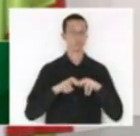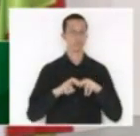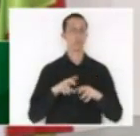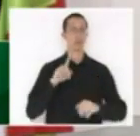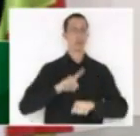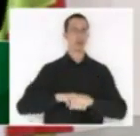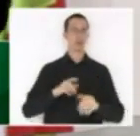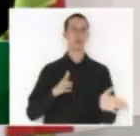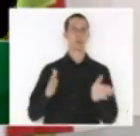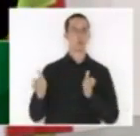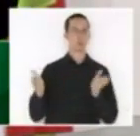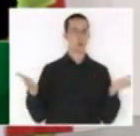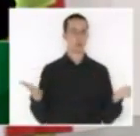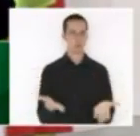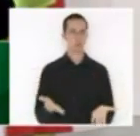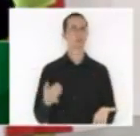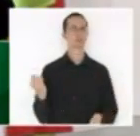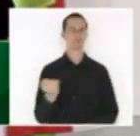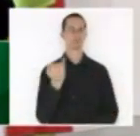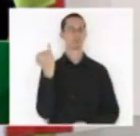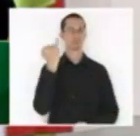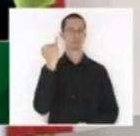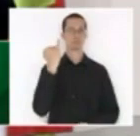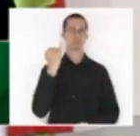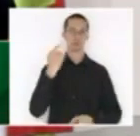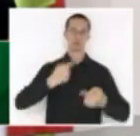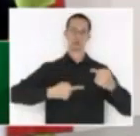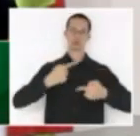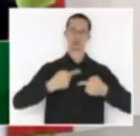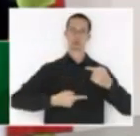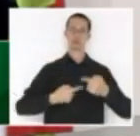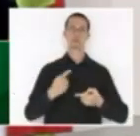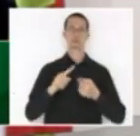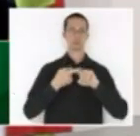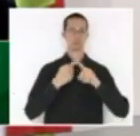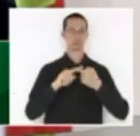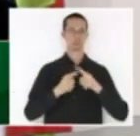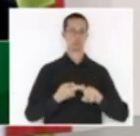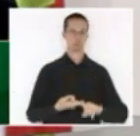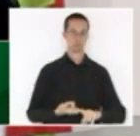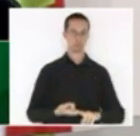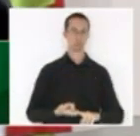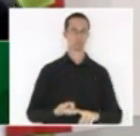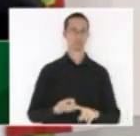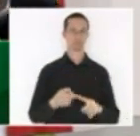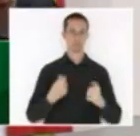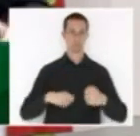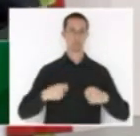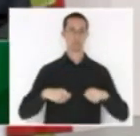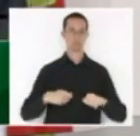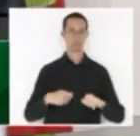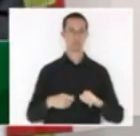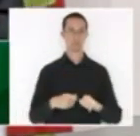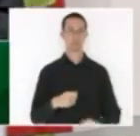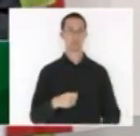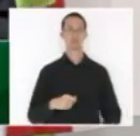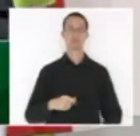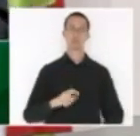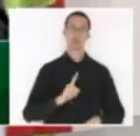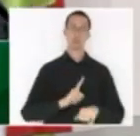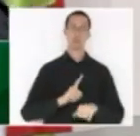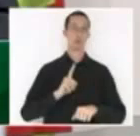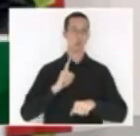oportuno, é importante esse debate. Se faz necessário, E a cada momento e a cada instante,